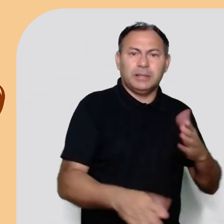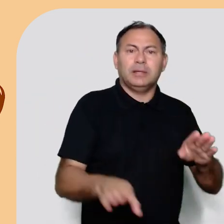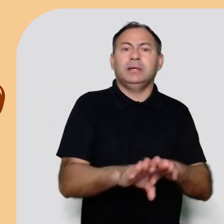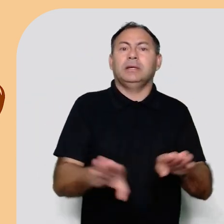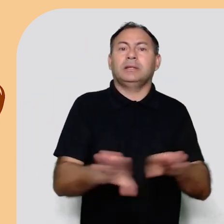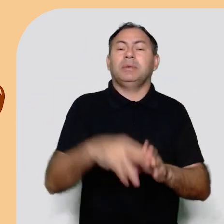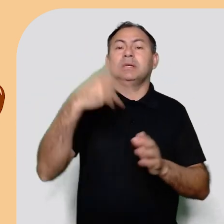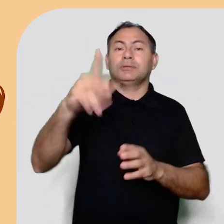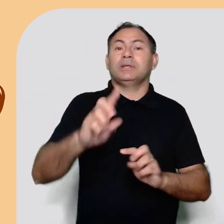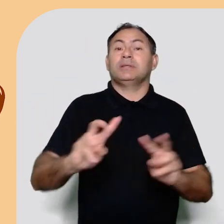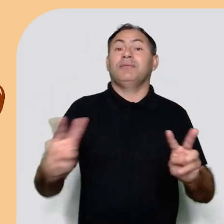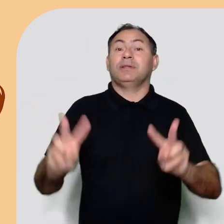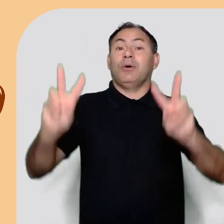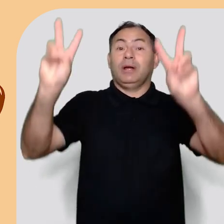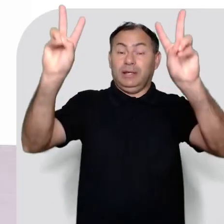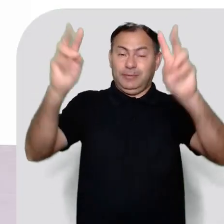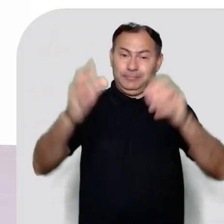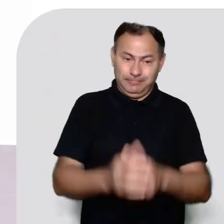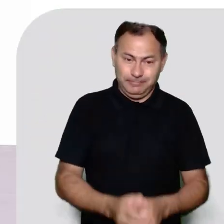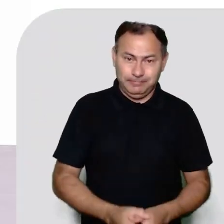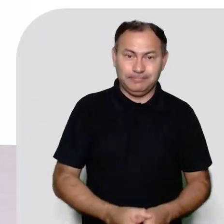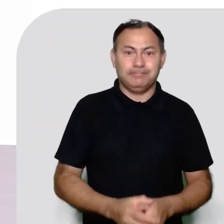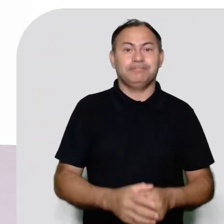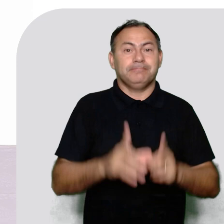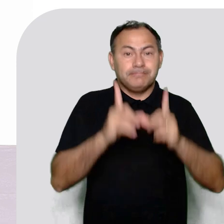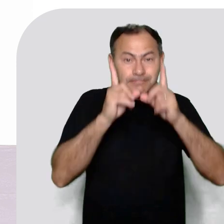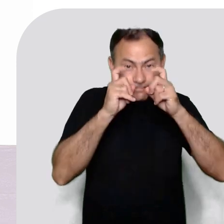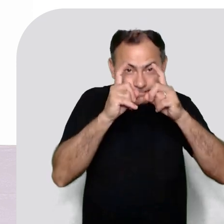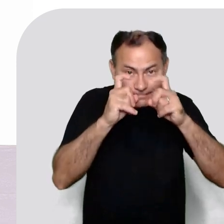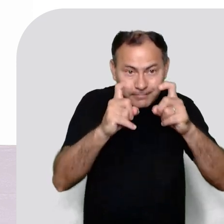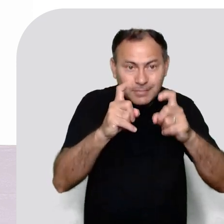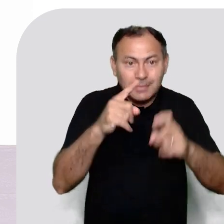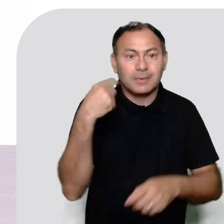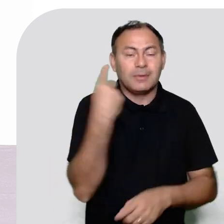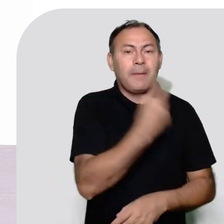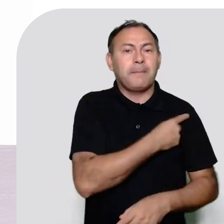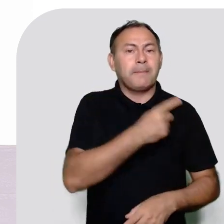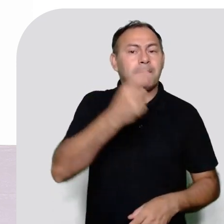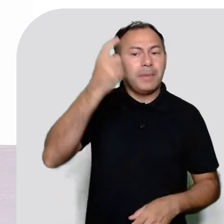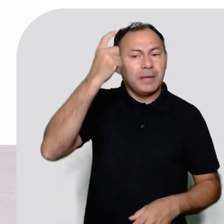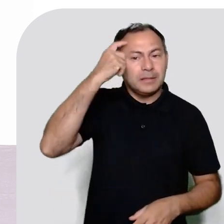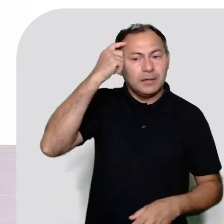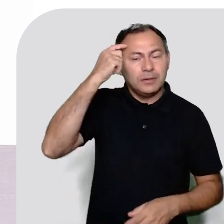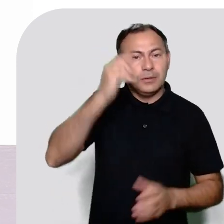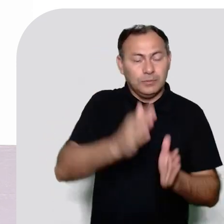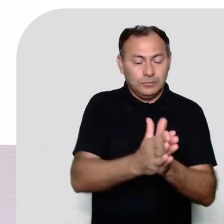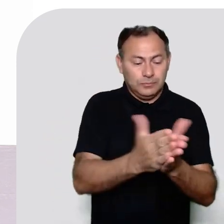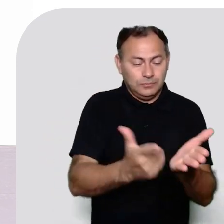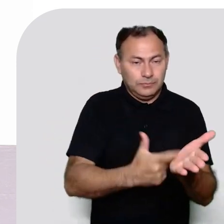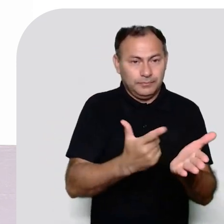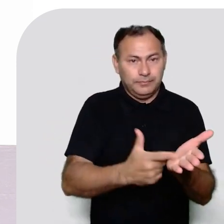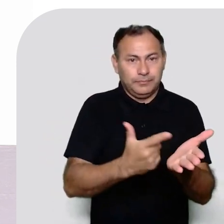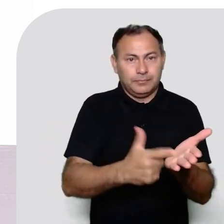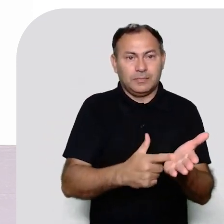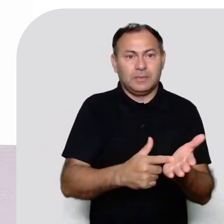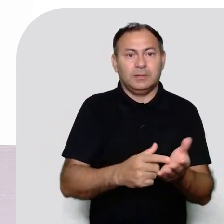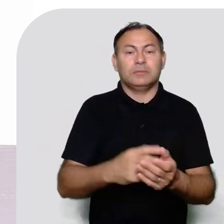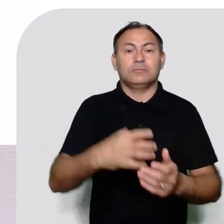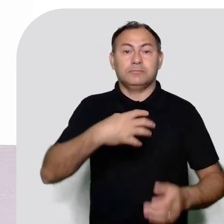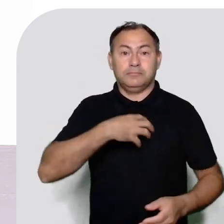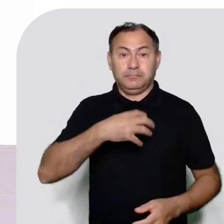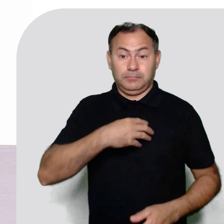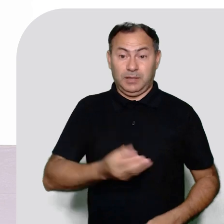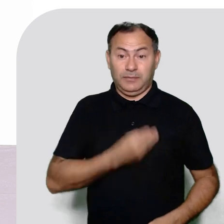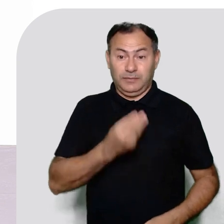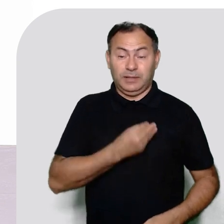suas vitórias. É interessante a gente pensar, e o caderno sobre o sentido